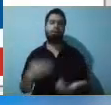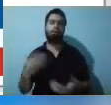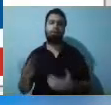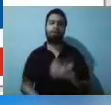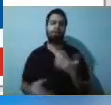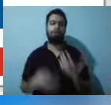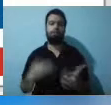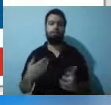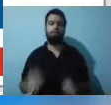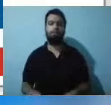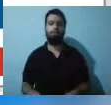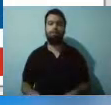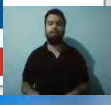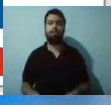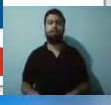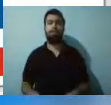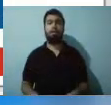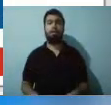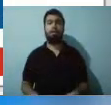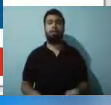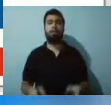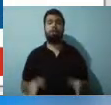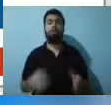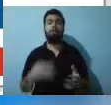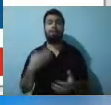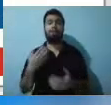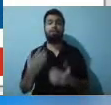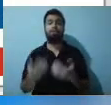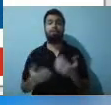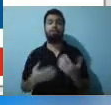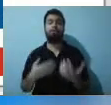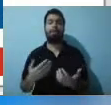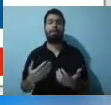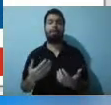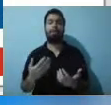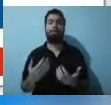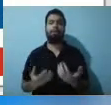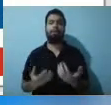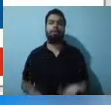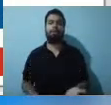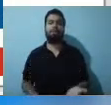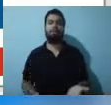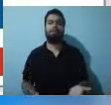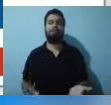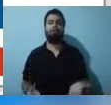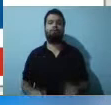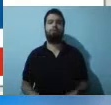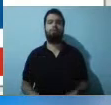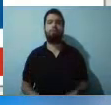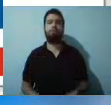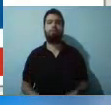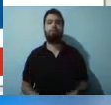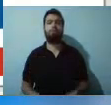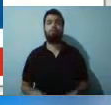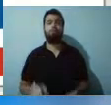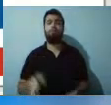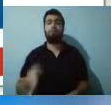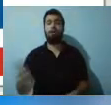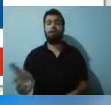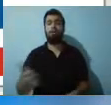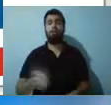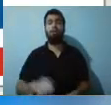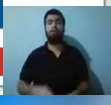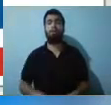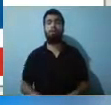né, econômica, como eu falei para vocês, né? É, hoje a gente conhece, a gente tem celular, o quê? Às vezes da Samsung, tá entendendo? A Samsung é